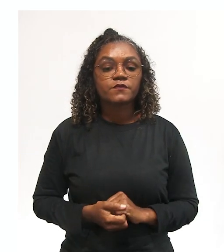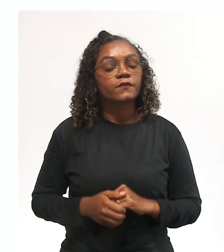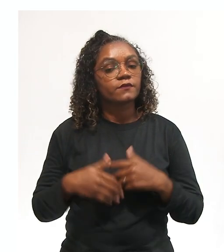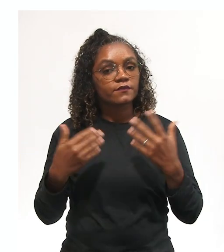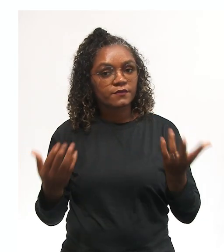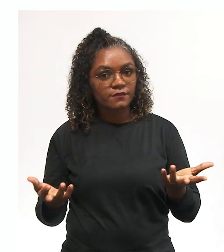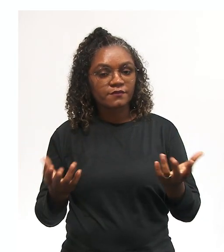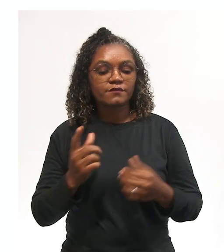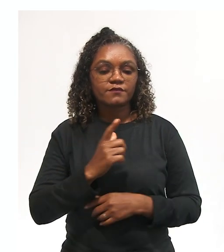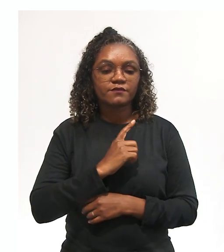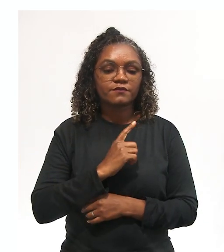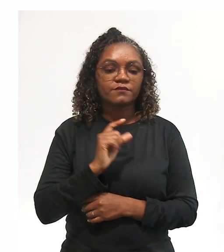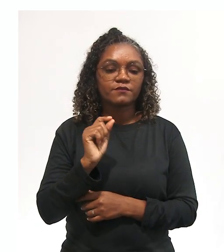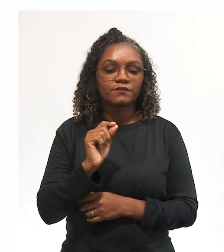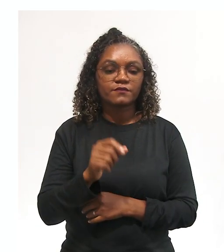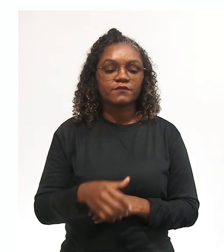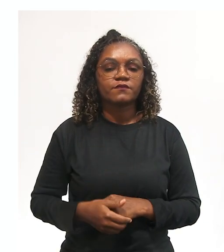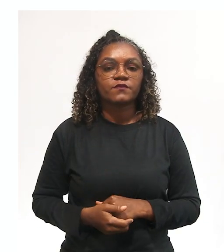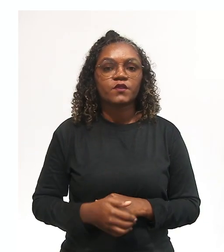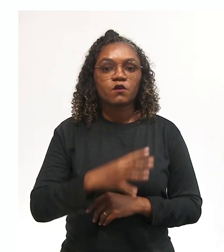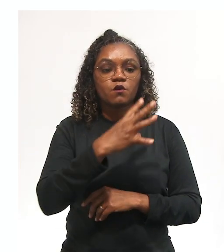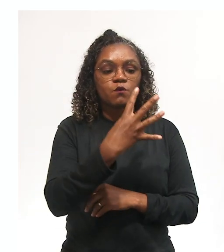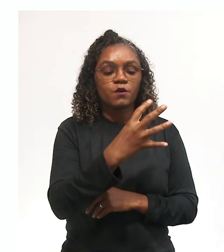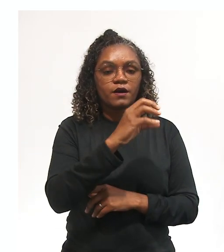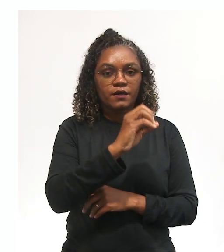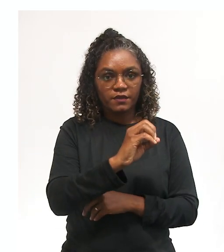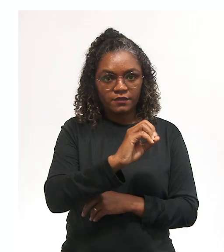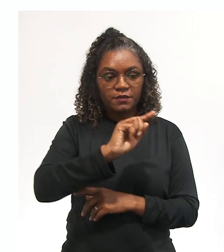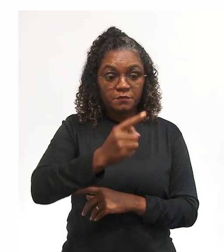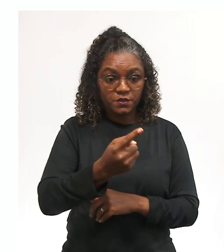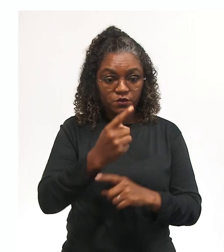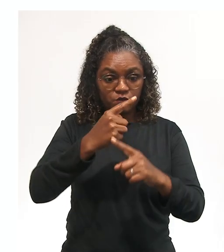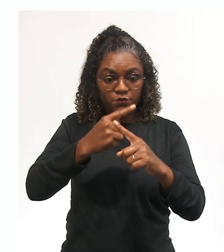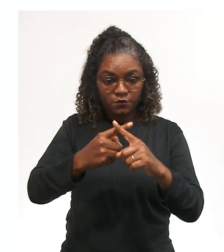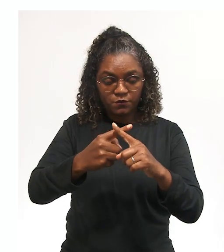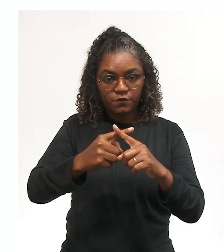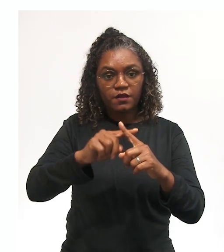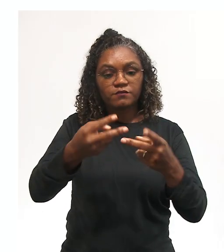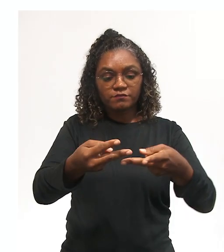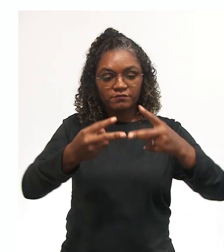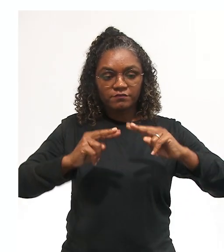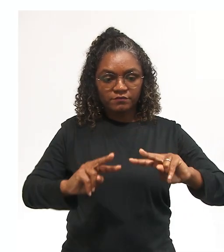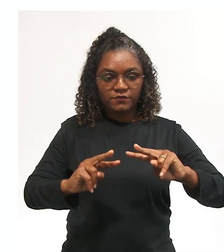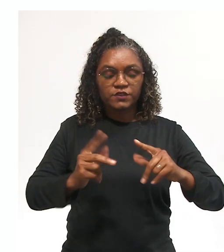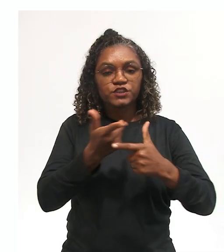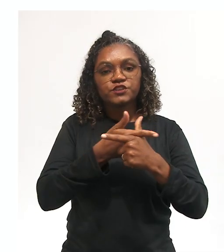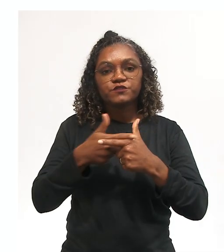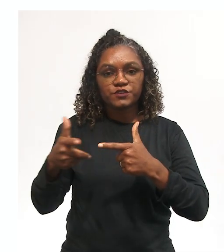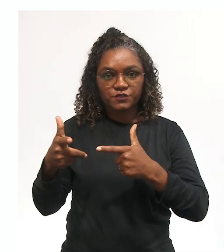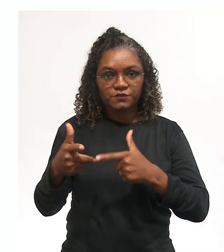temos 40 mil que está multiplicando, vai passar dividindo. Então, nós temos